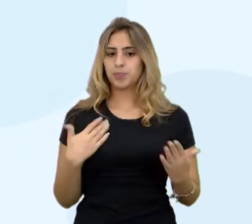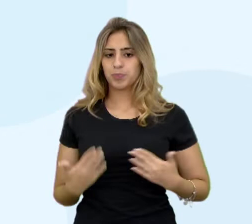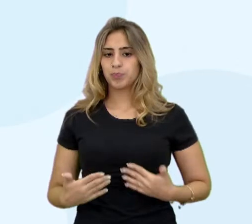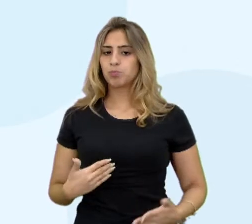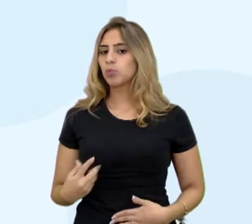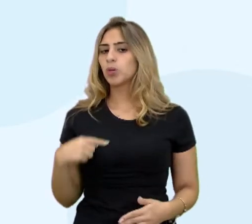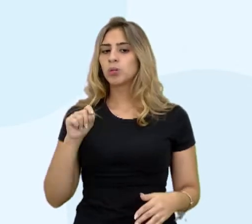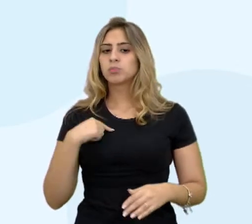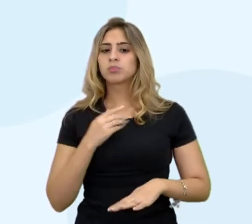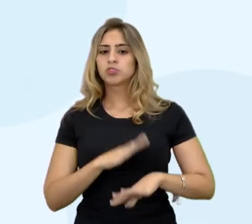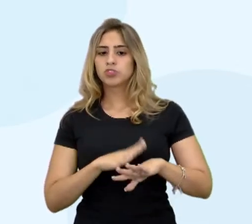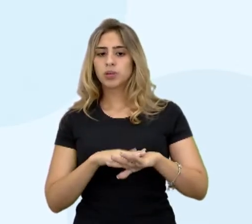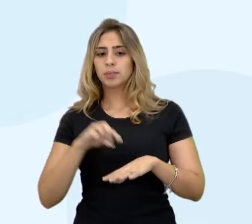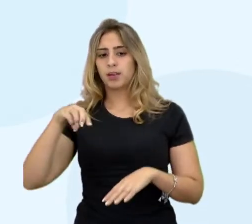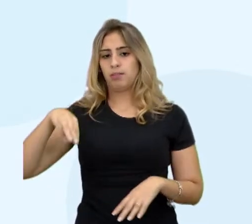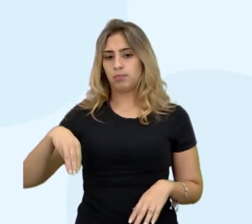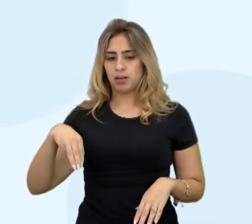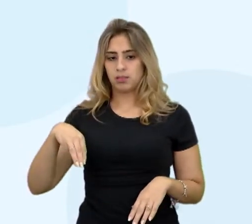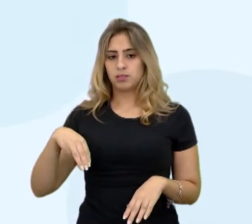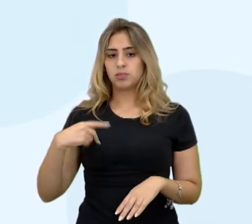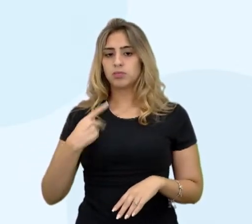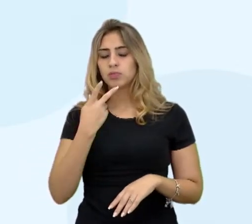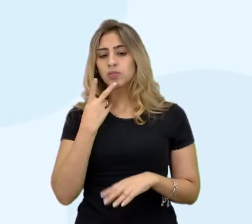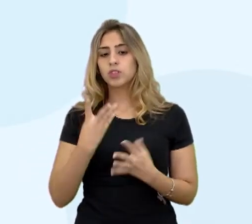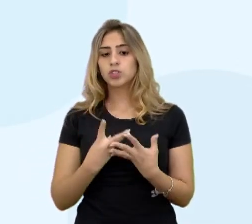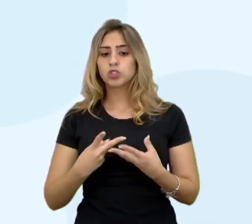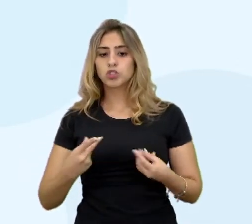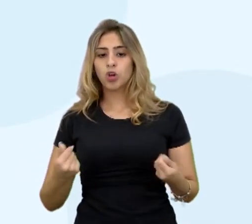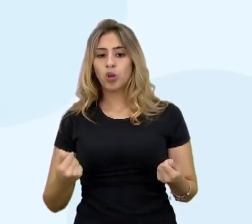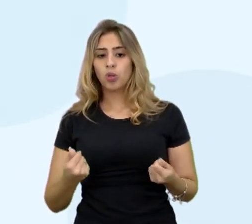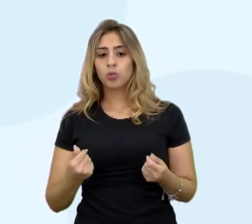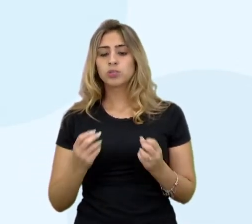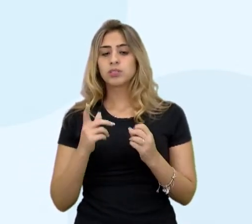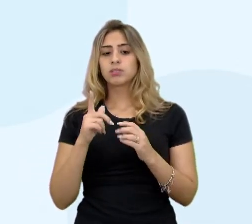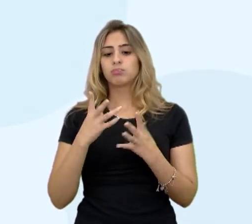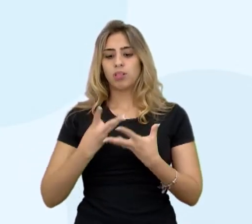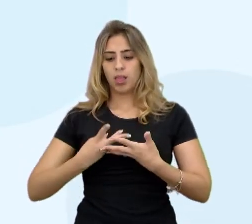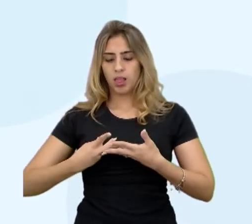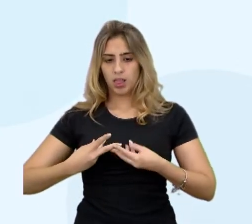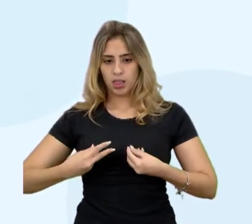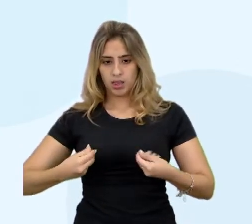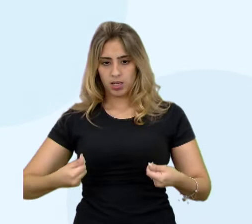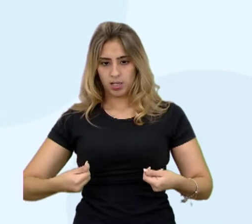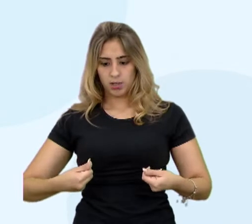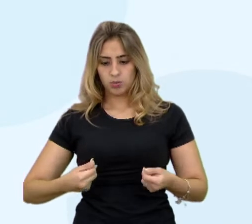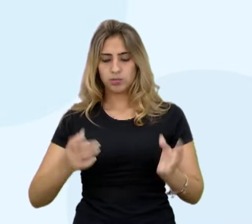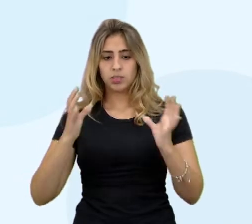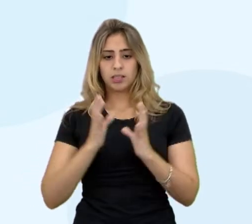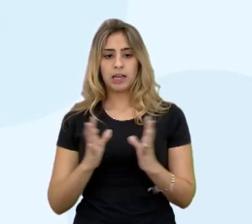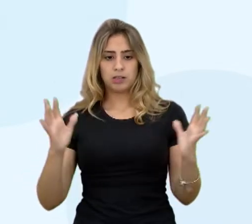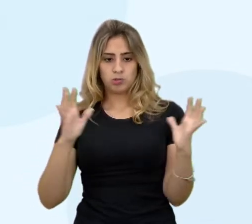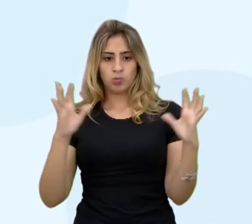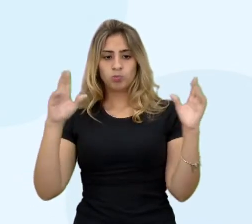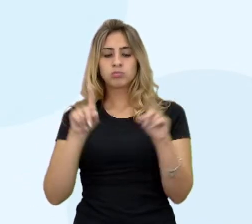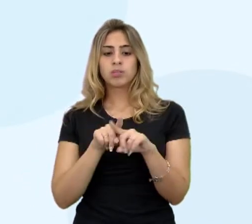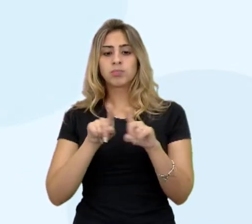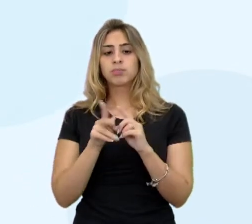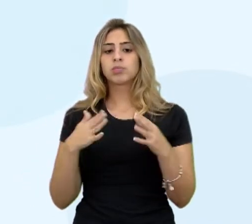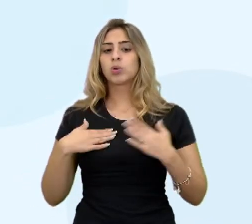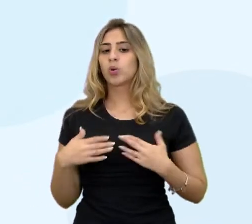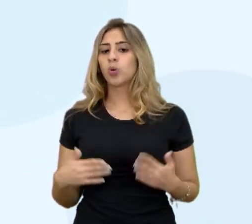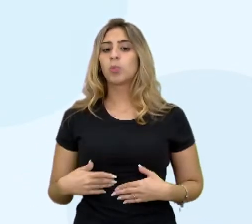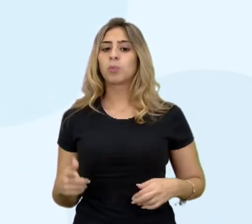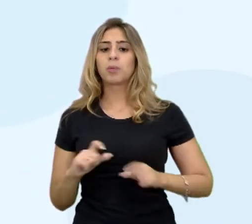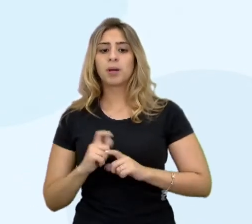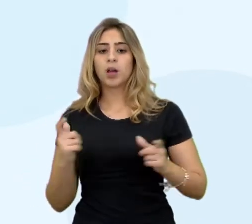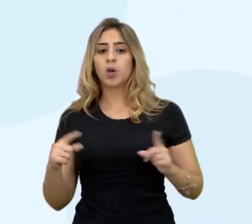quando a gente chama de massa, corpo, eu tô falando de sólidos, líquidos ou gasoso, tá bom? Um corpo que tem átomo. Ele passa de um corpo sempre com